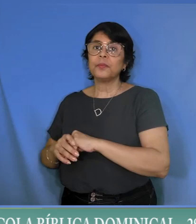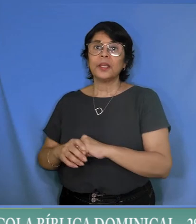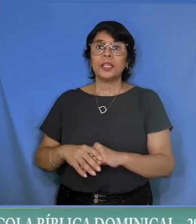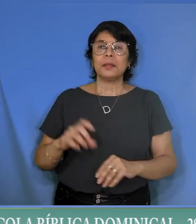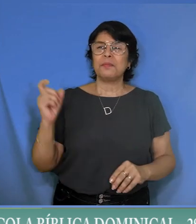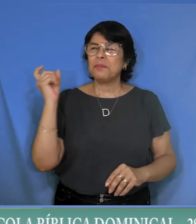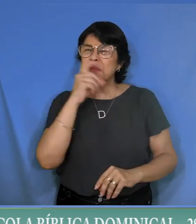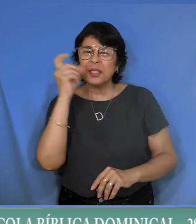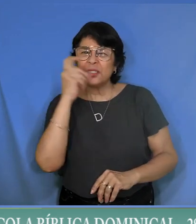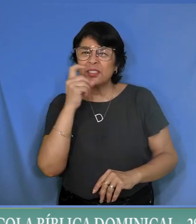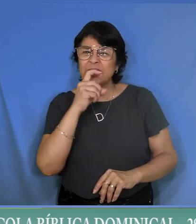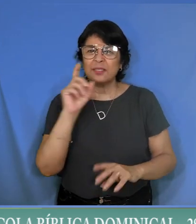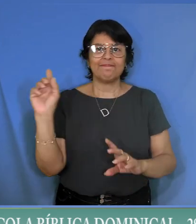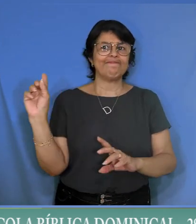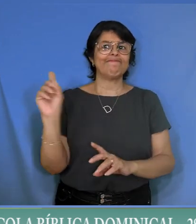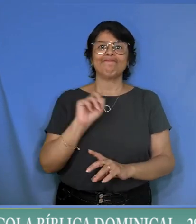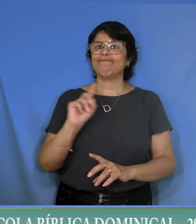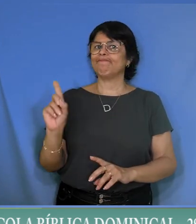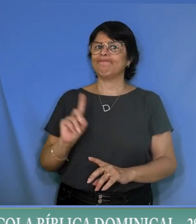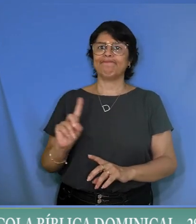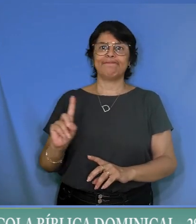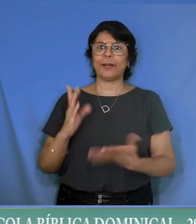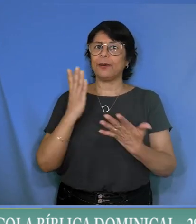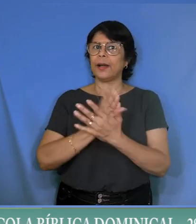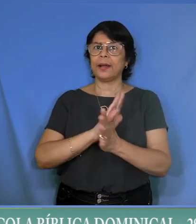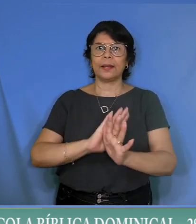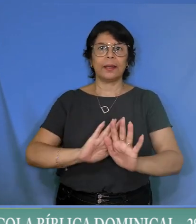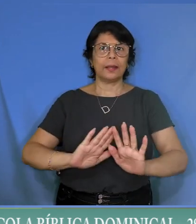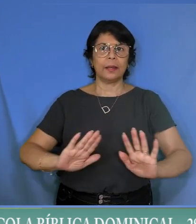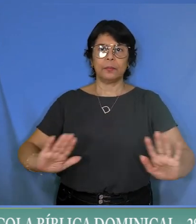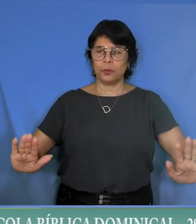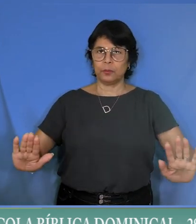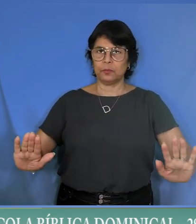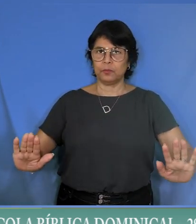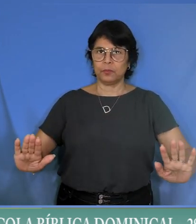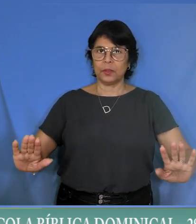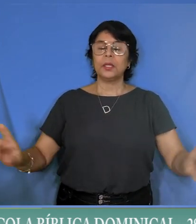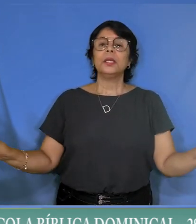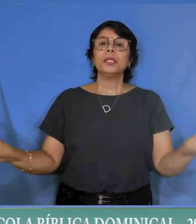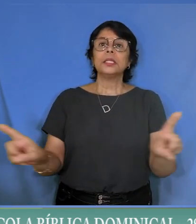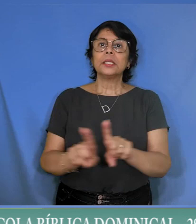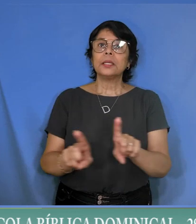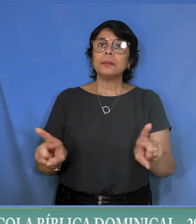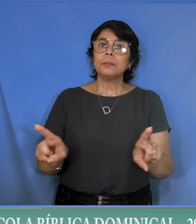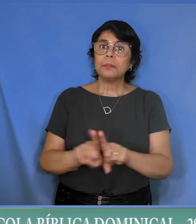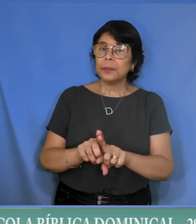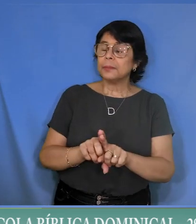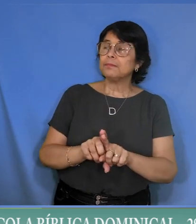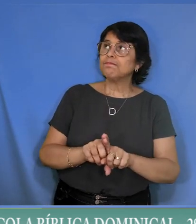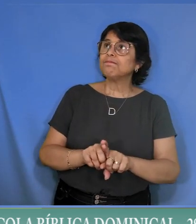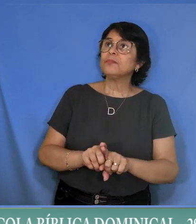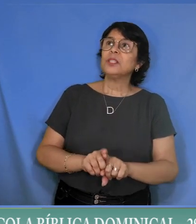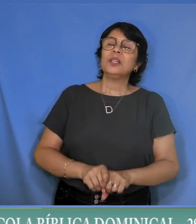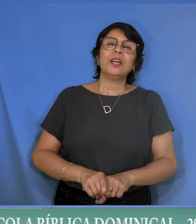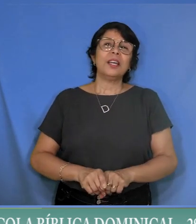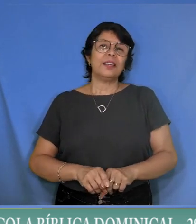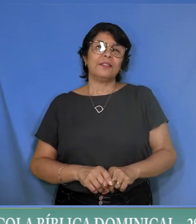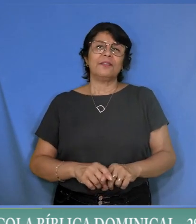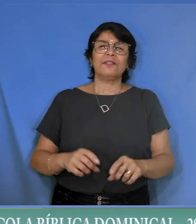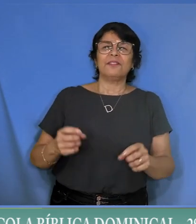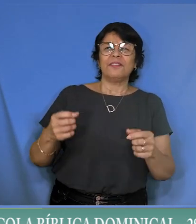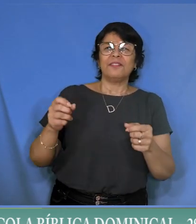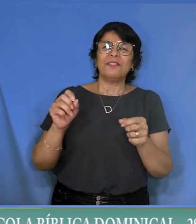continua dizendo deste comportamento do cristão, do cidadão dos céus. Longe de vós